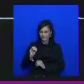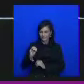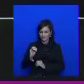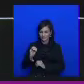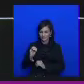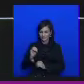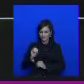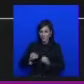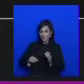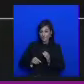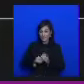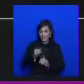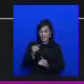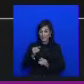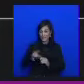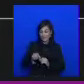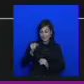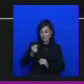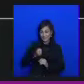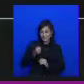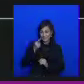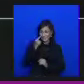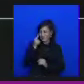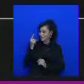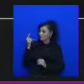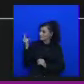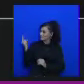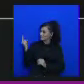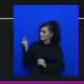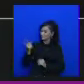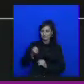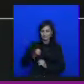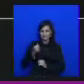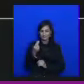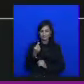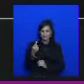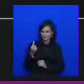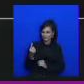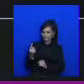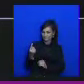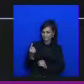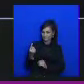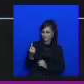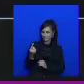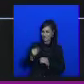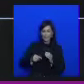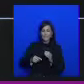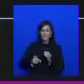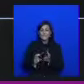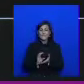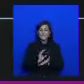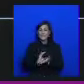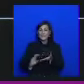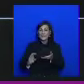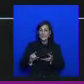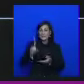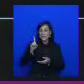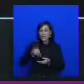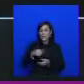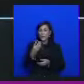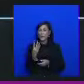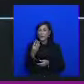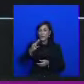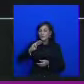2440. Primeira bola sorteada, número 21. Bola 21. Prêmio estimado nesta noite,